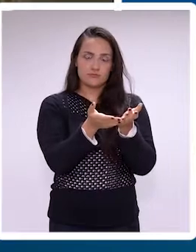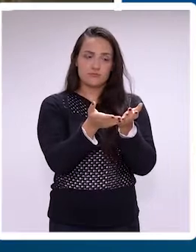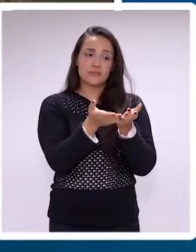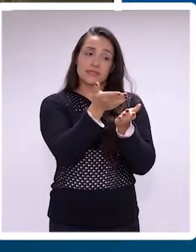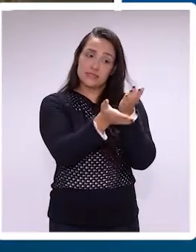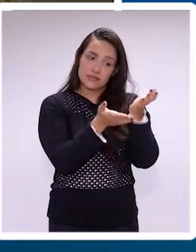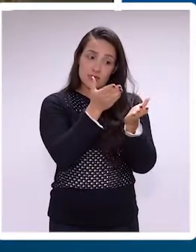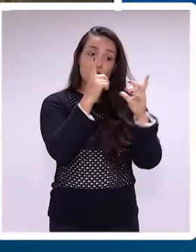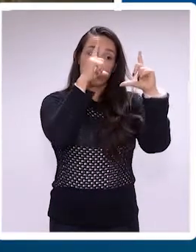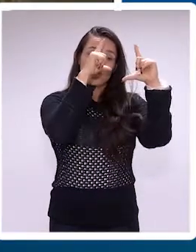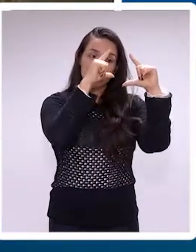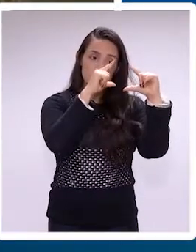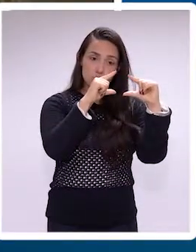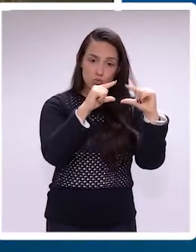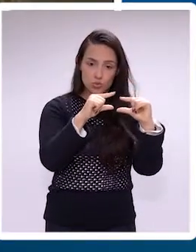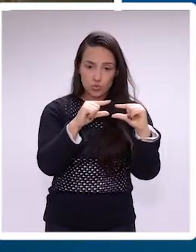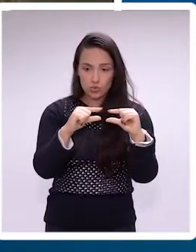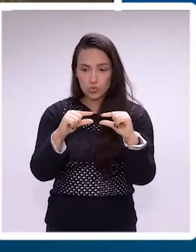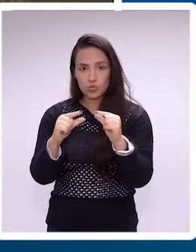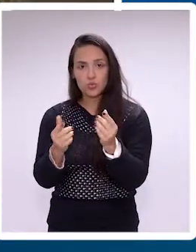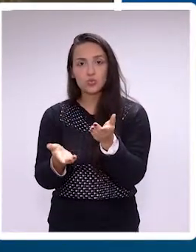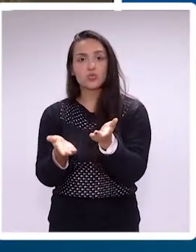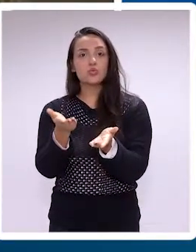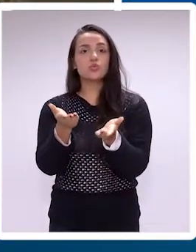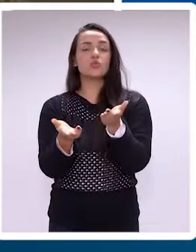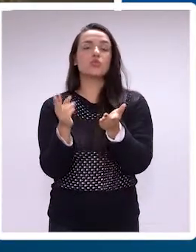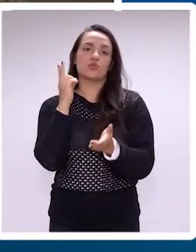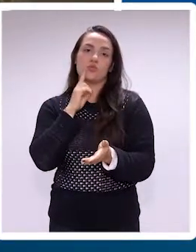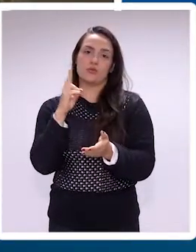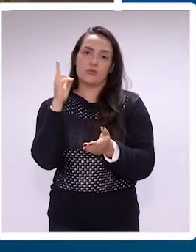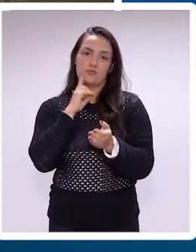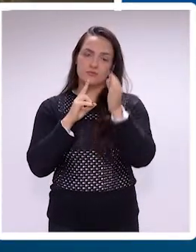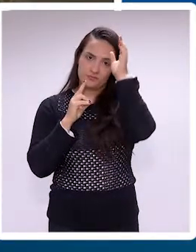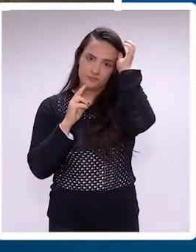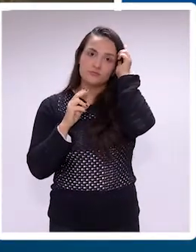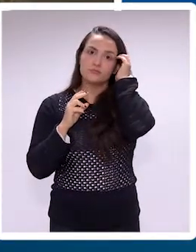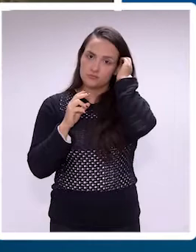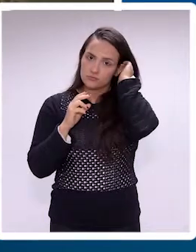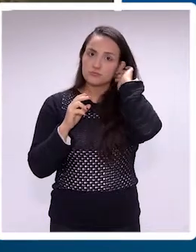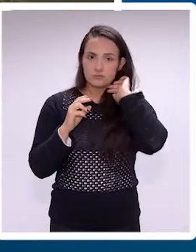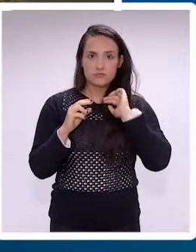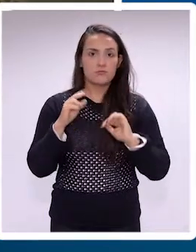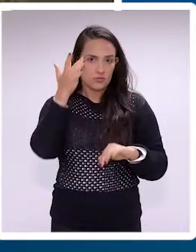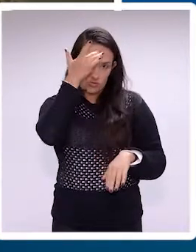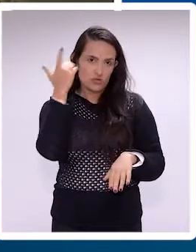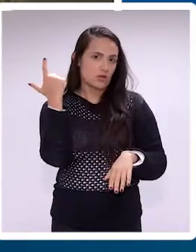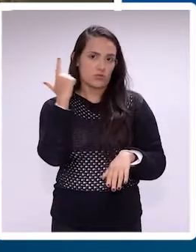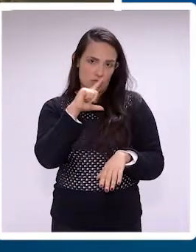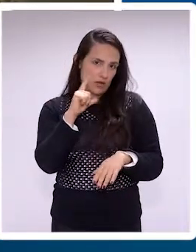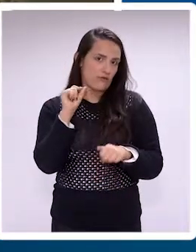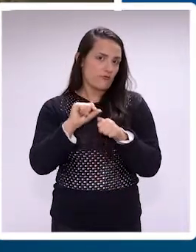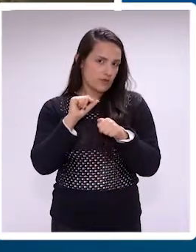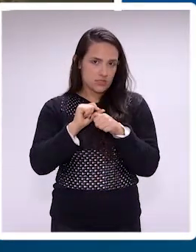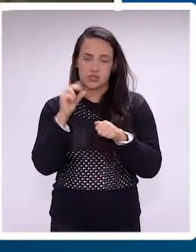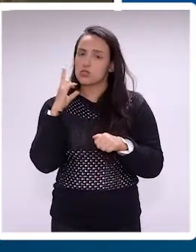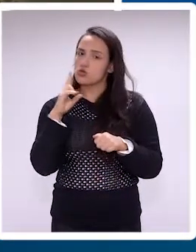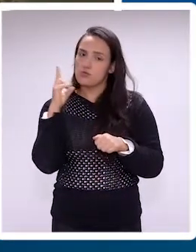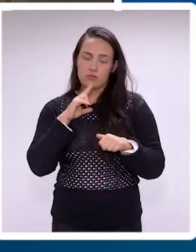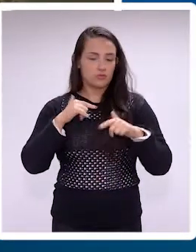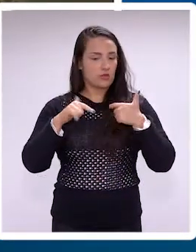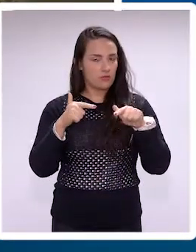em níveis que possam ser convividos, que a pessoa possa funcionar em sua